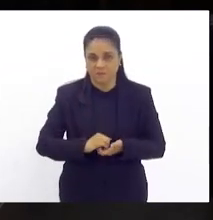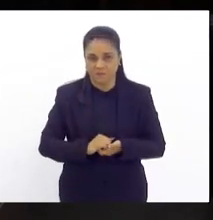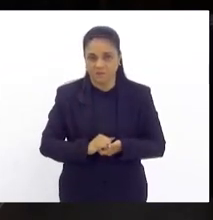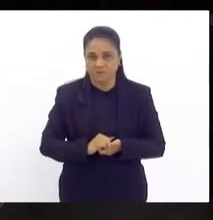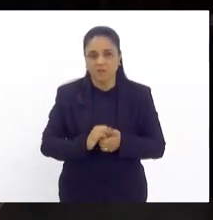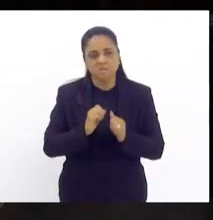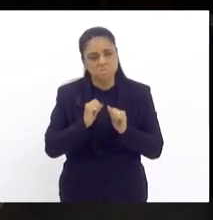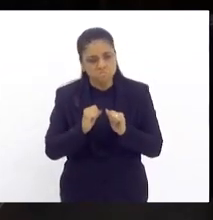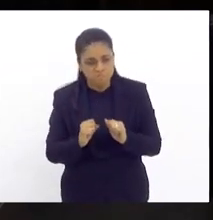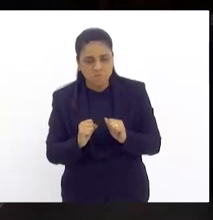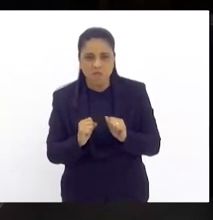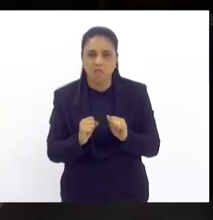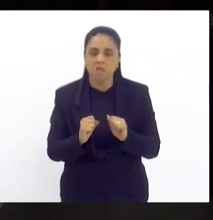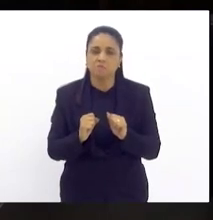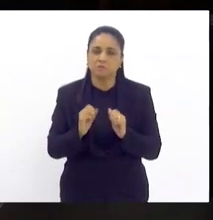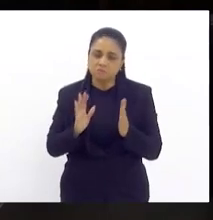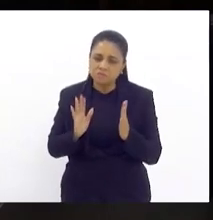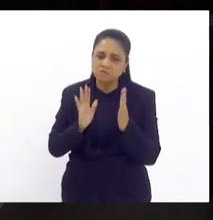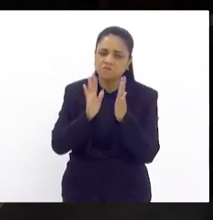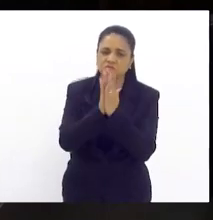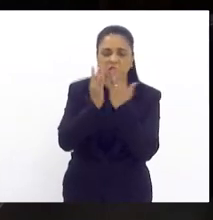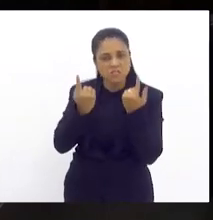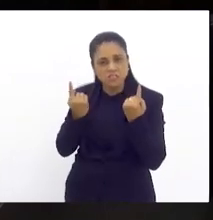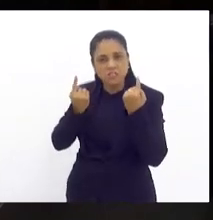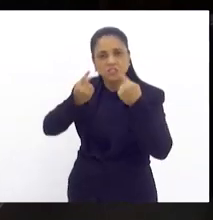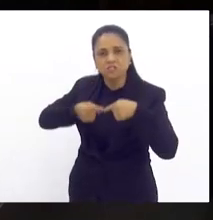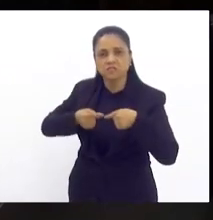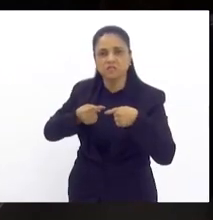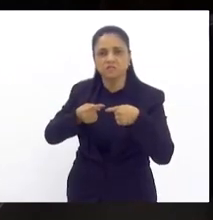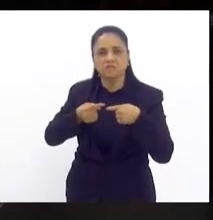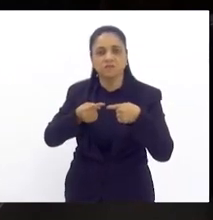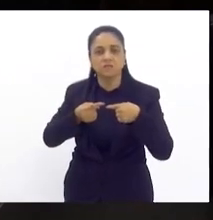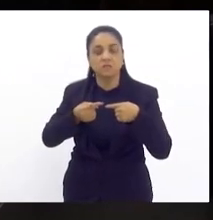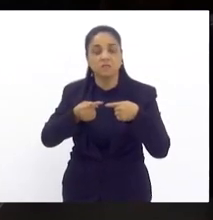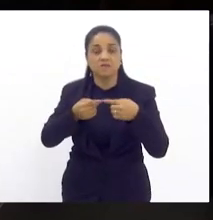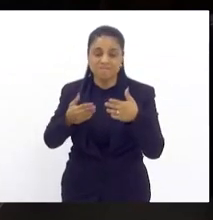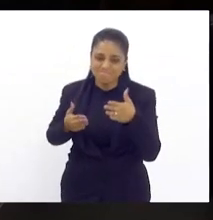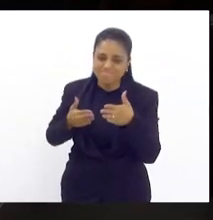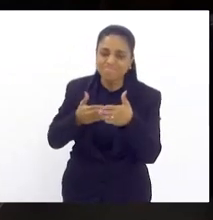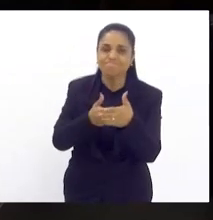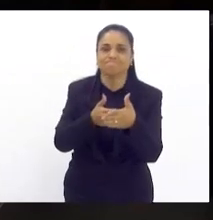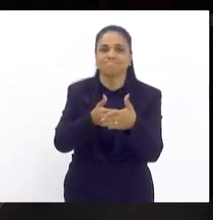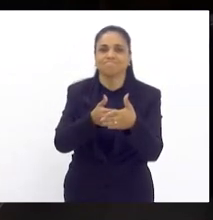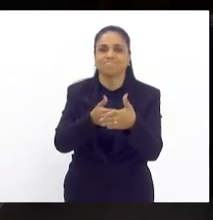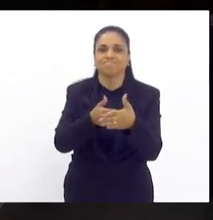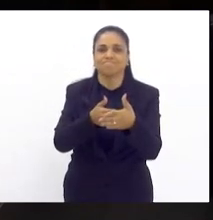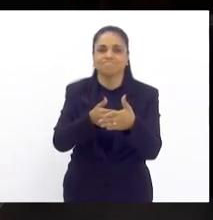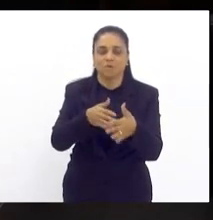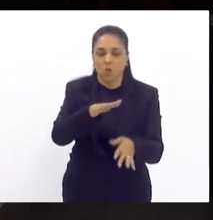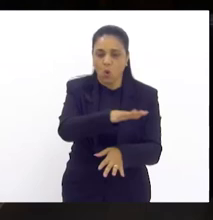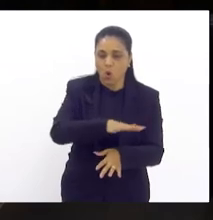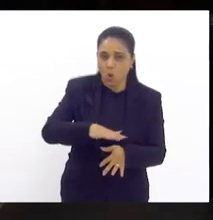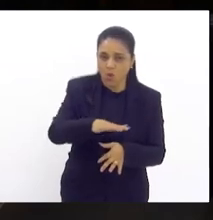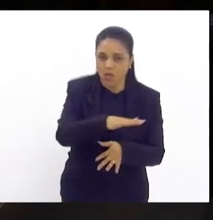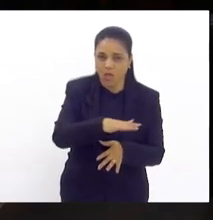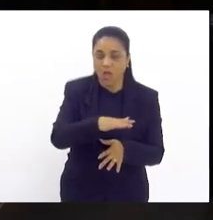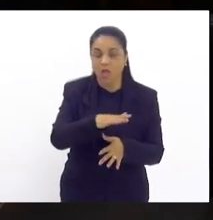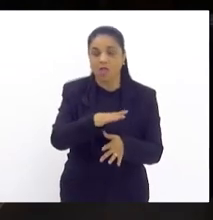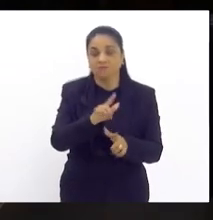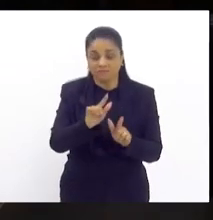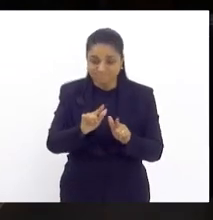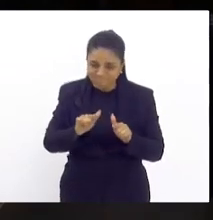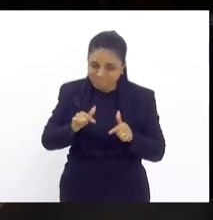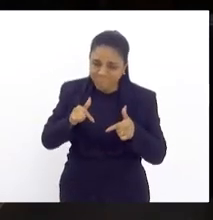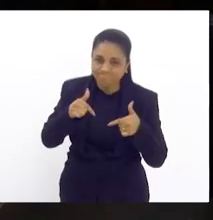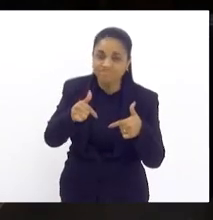Nós podemos enfrentar vários desafios, como ter acesso limitado ao local afetado, enfrentarmos